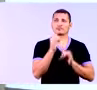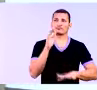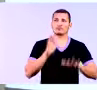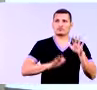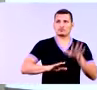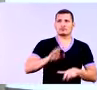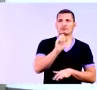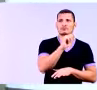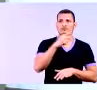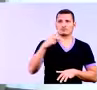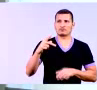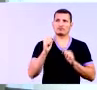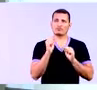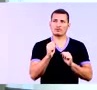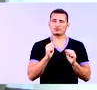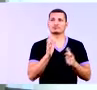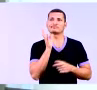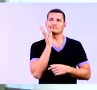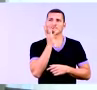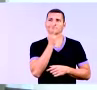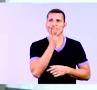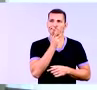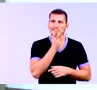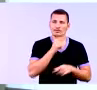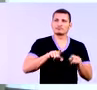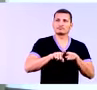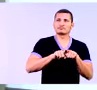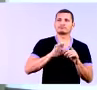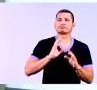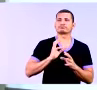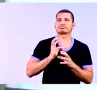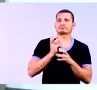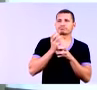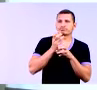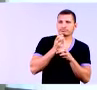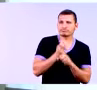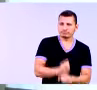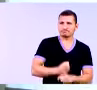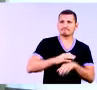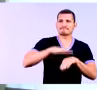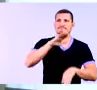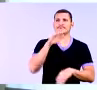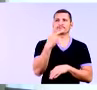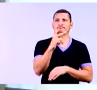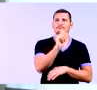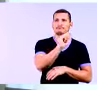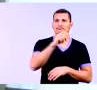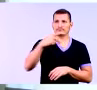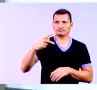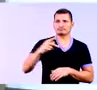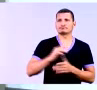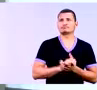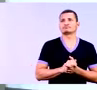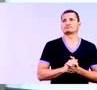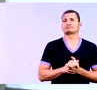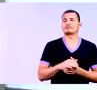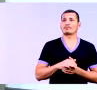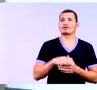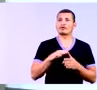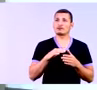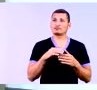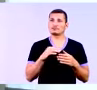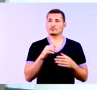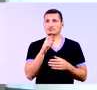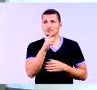aplicação, pode levar um tempo e um processamento a mais da sua aplicação. Ou seja, o que às vezes você